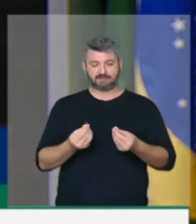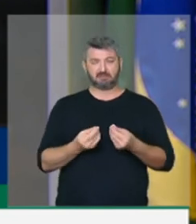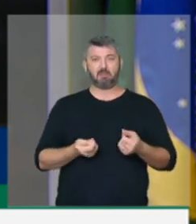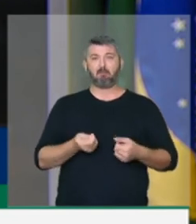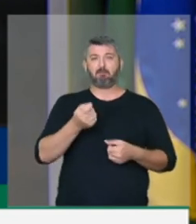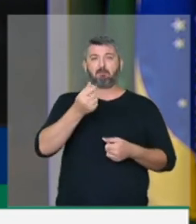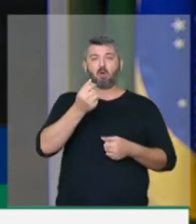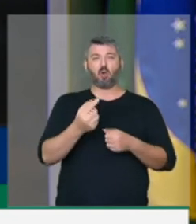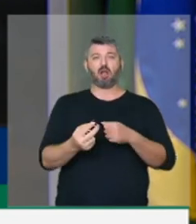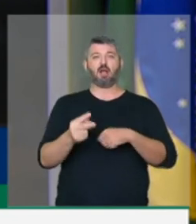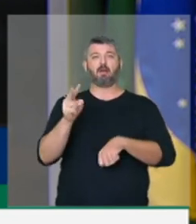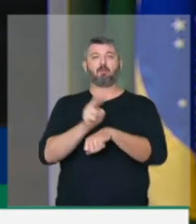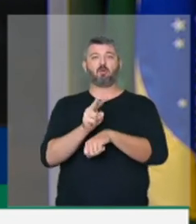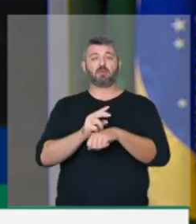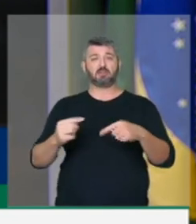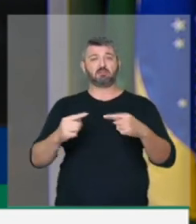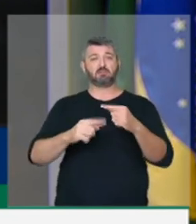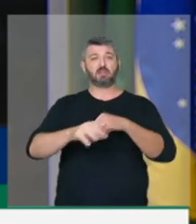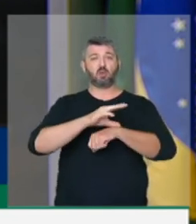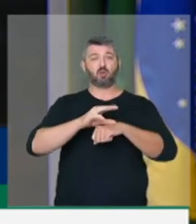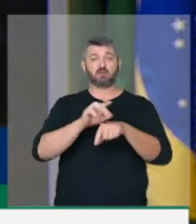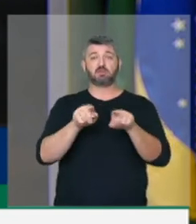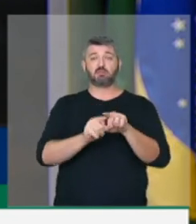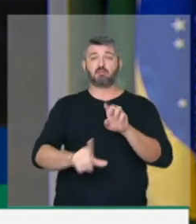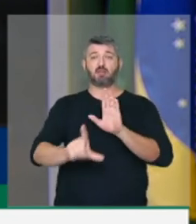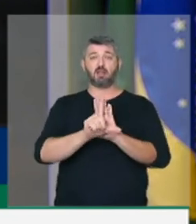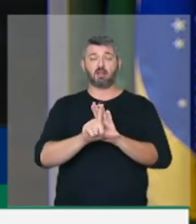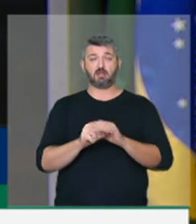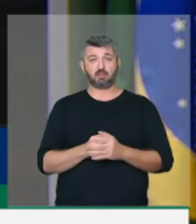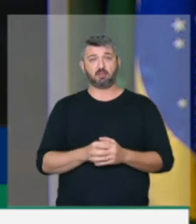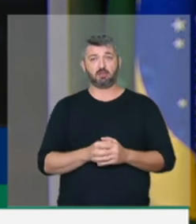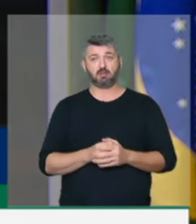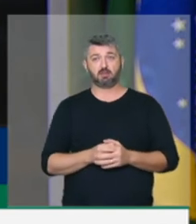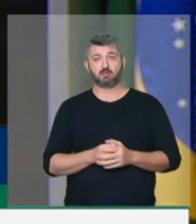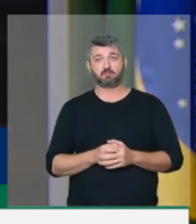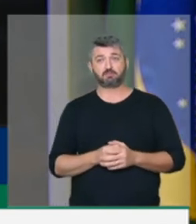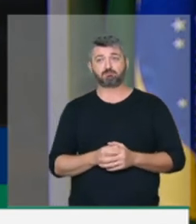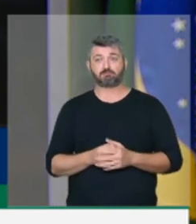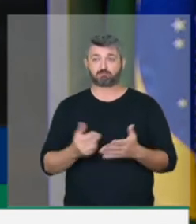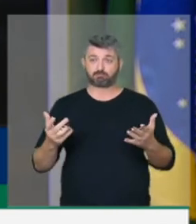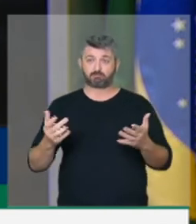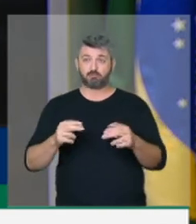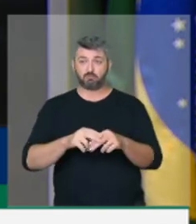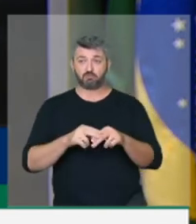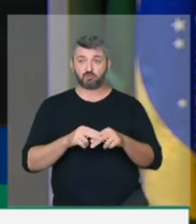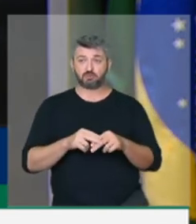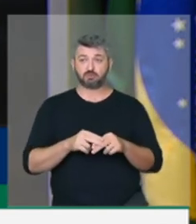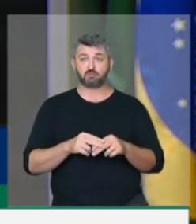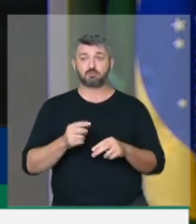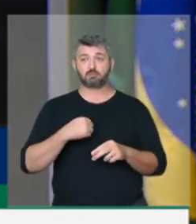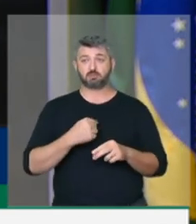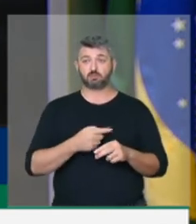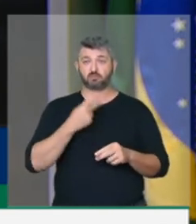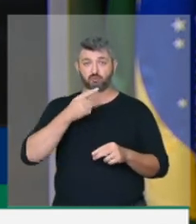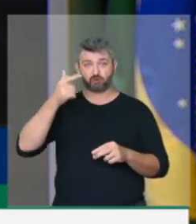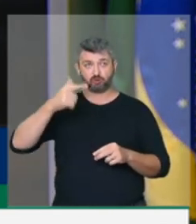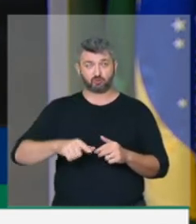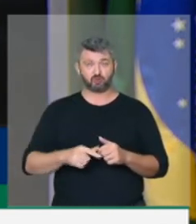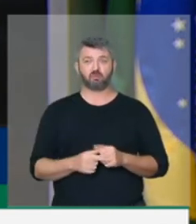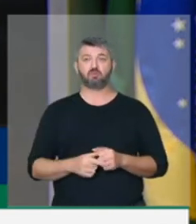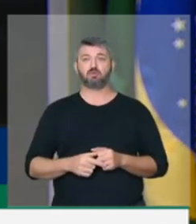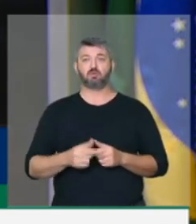pouco amparo em nossa Constituição e nas leis. E é nesse sentido, presidente, que eu reforço, passando